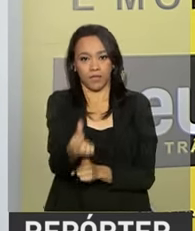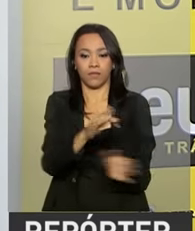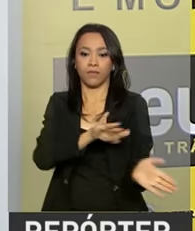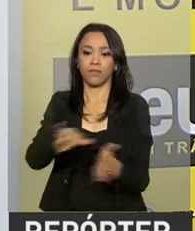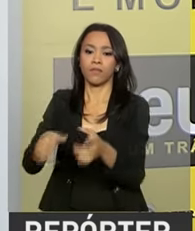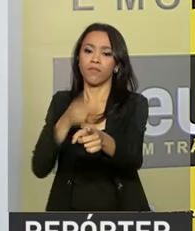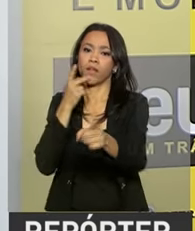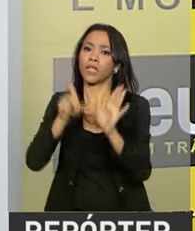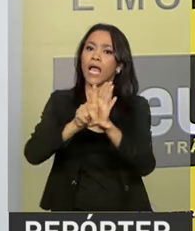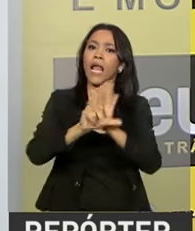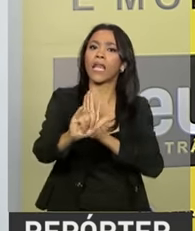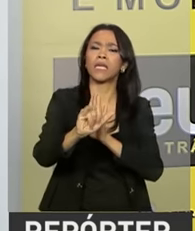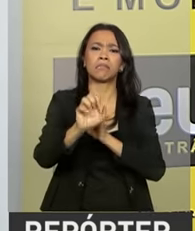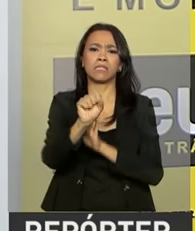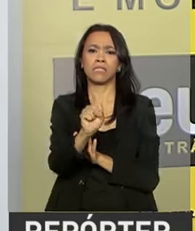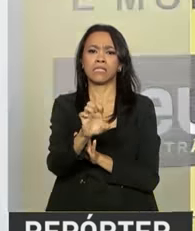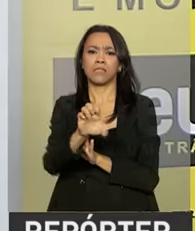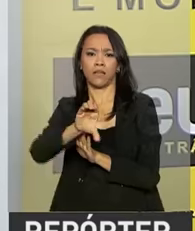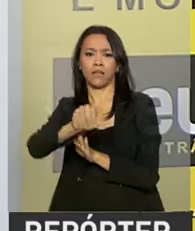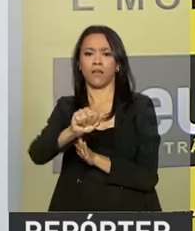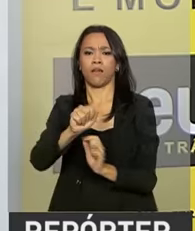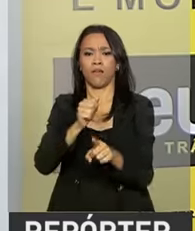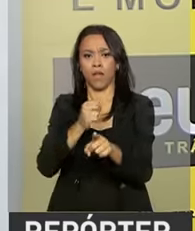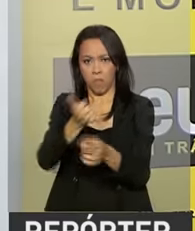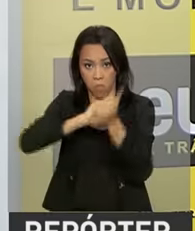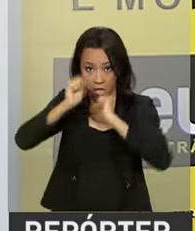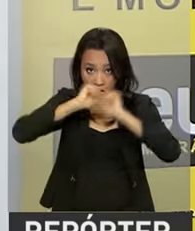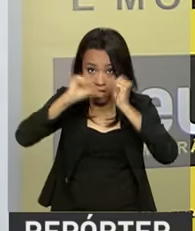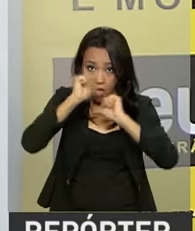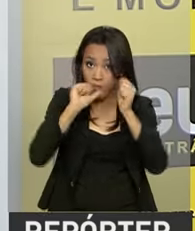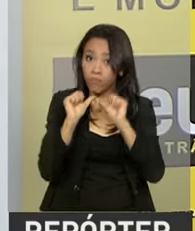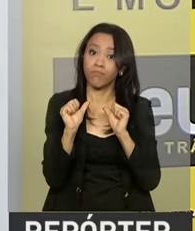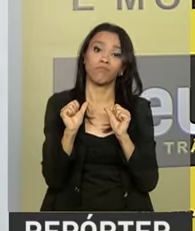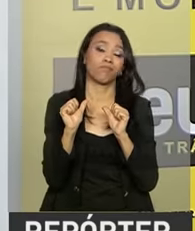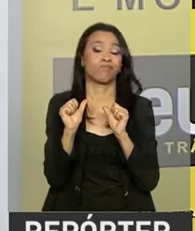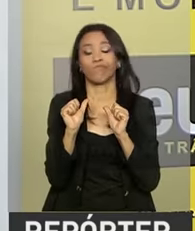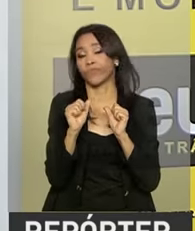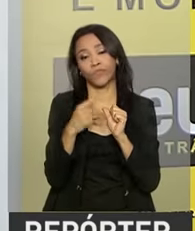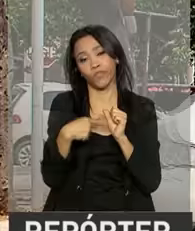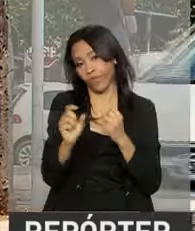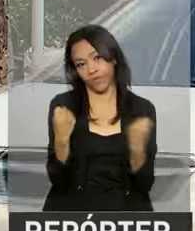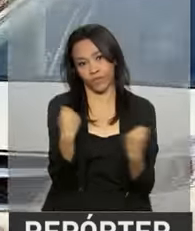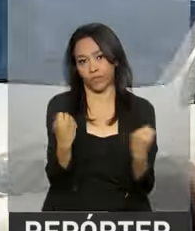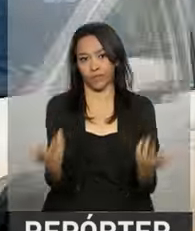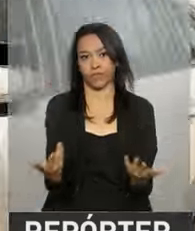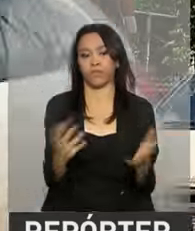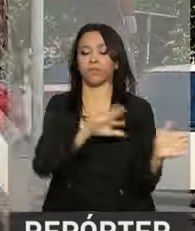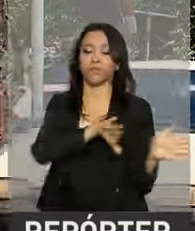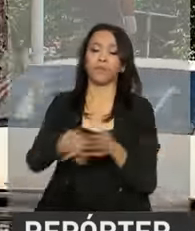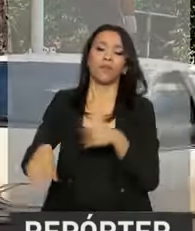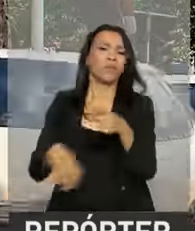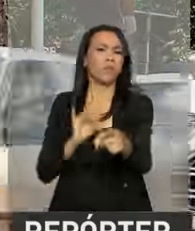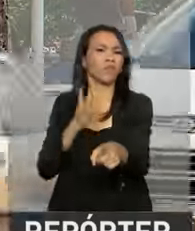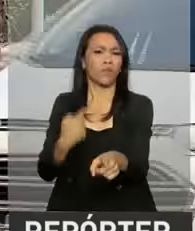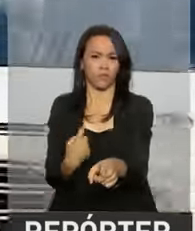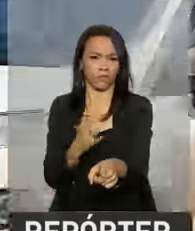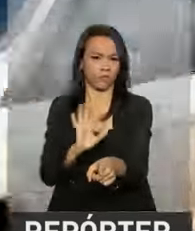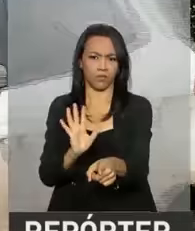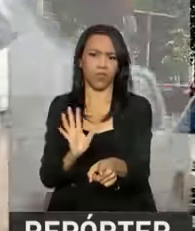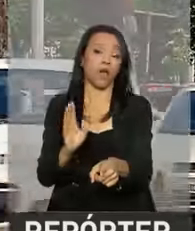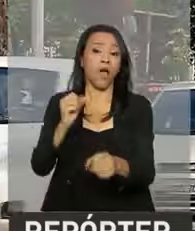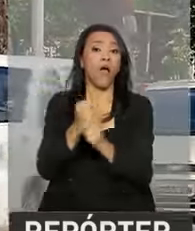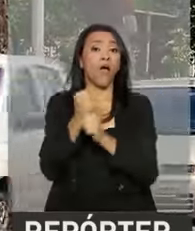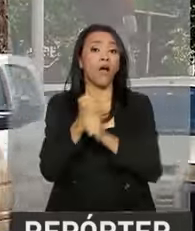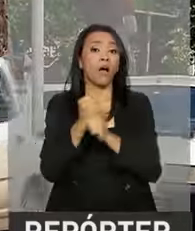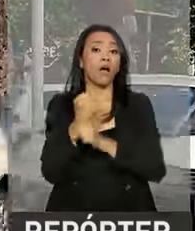muito importante porque aí não resta dúvida, né? Consumiu bebida alcoólica, não vai para a direção. E não é só isso. Nos últimos